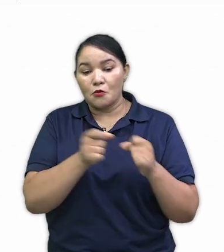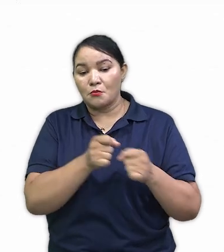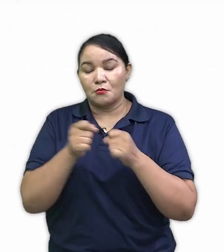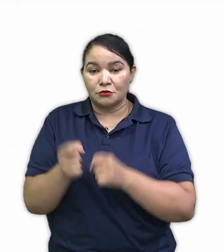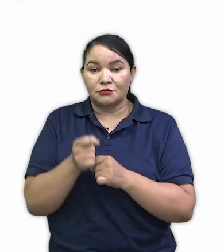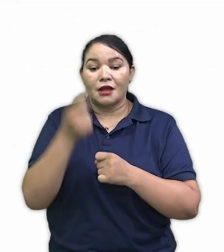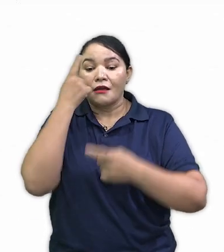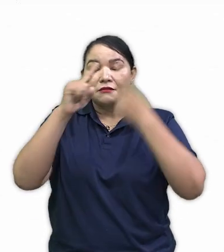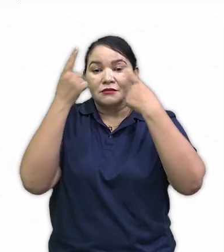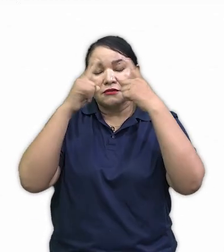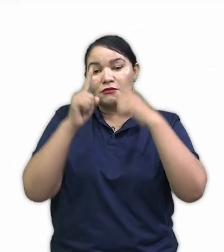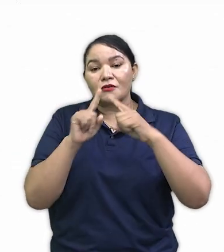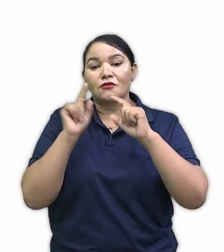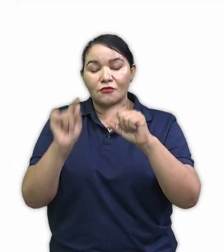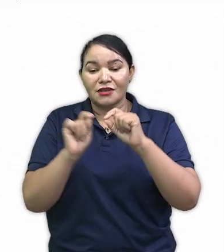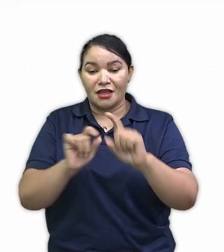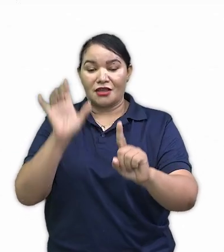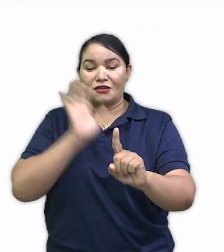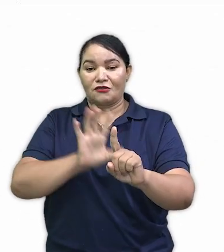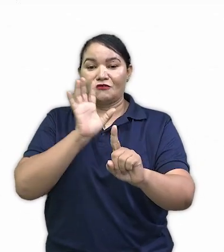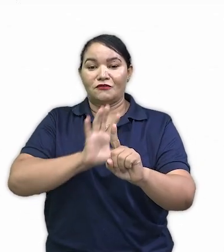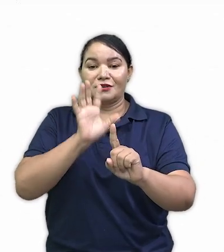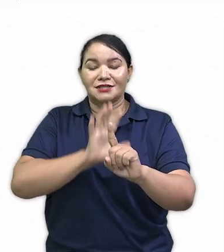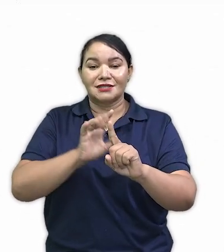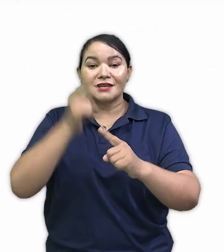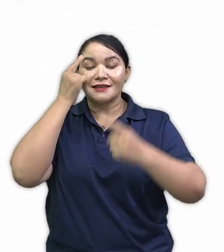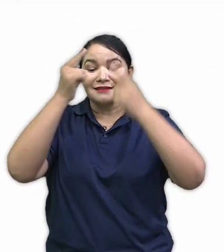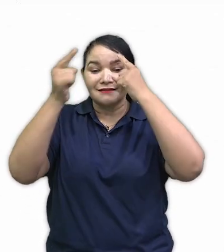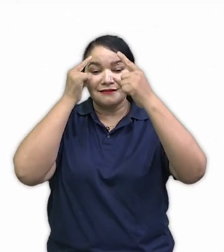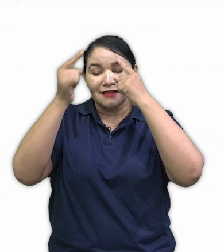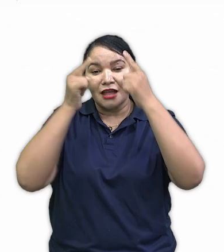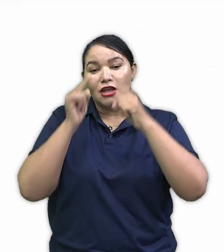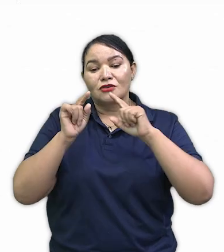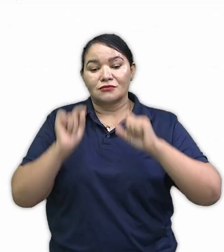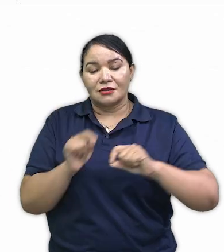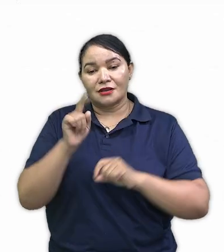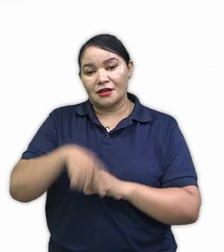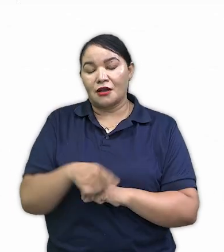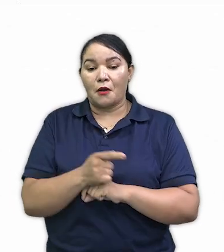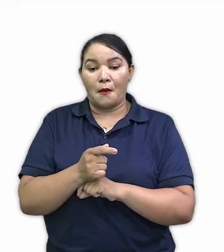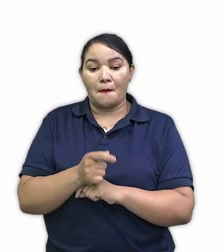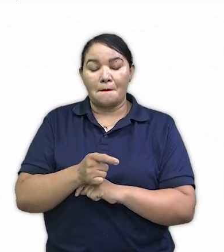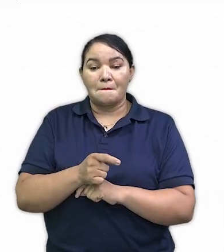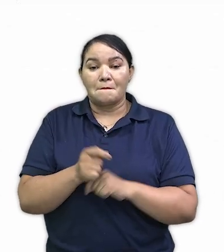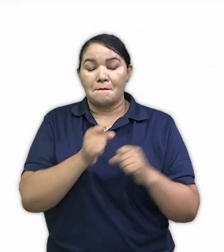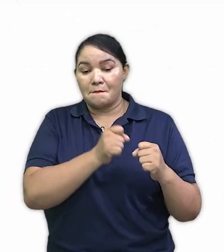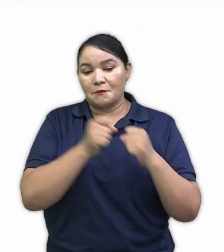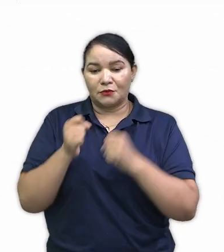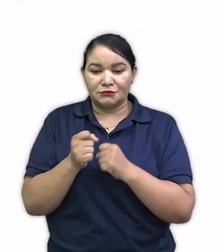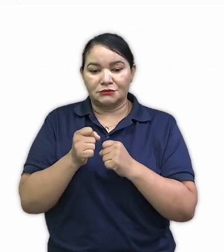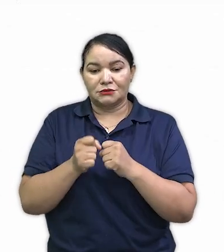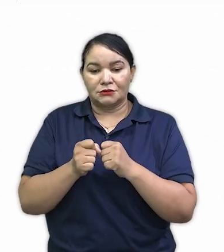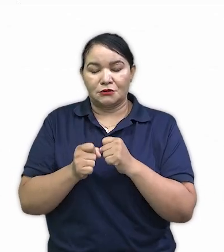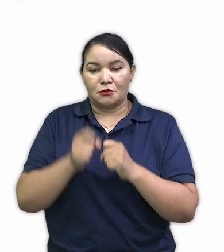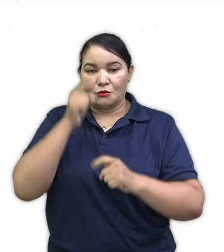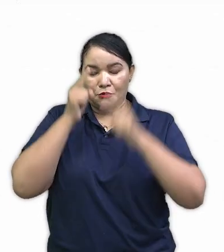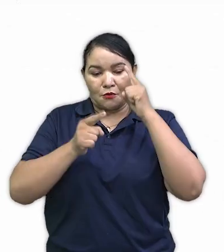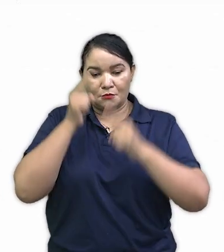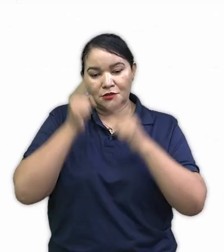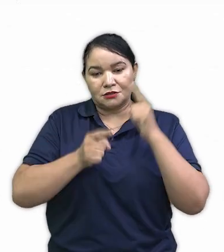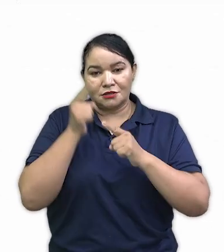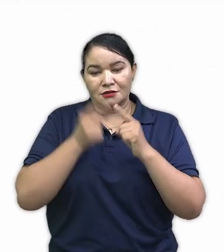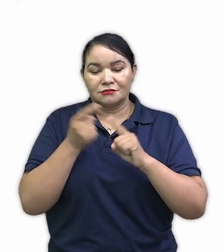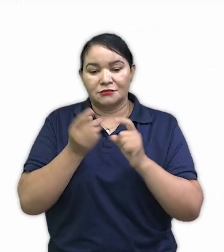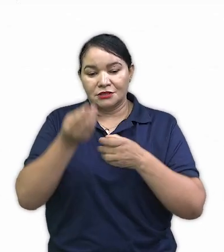um poder muito forte, se baseia na influência das ideias formuladas pelo poder dominante, que está dentro